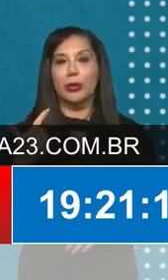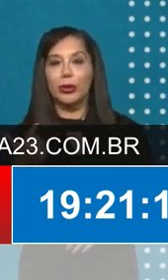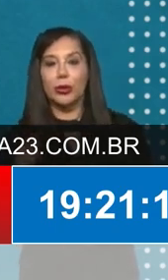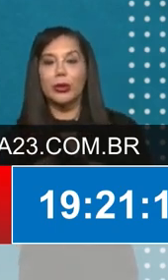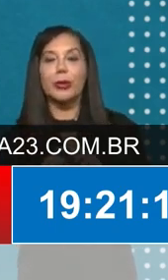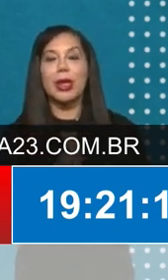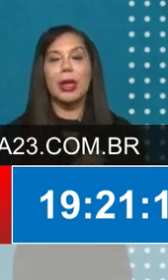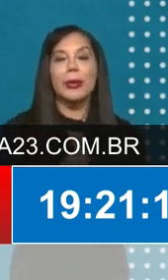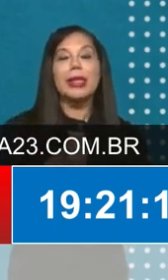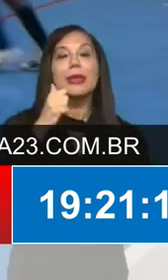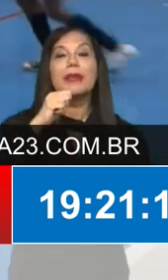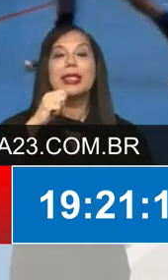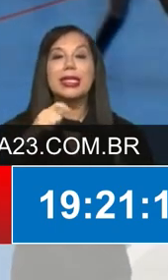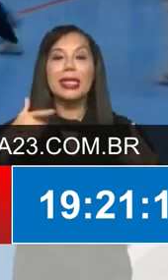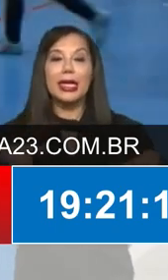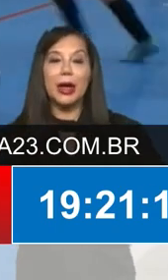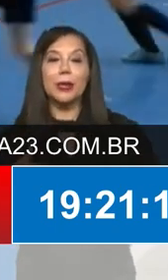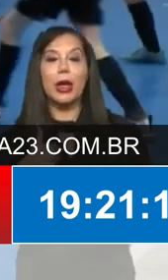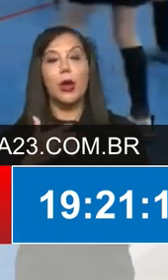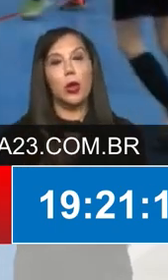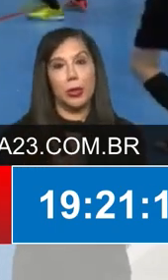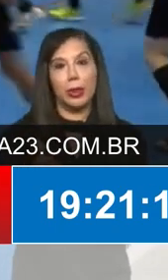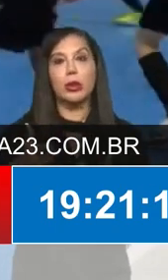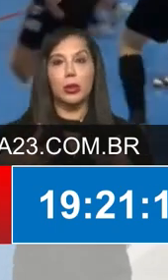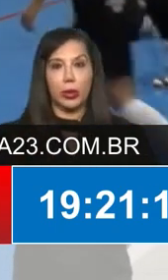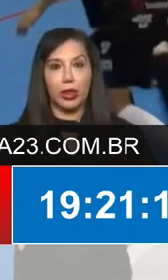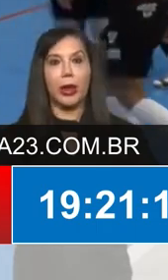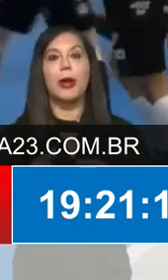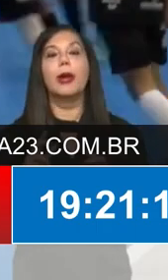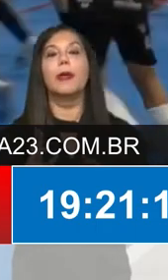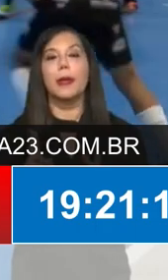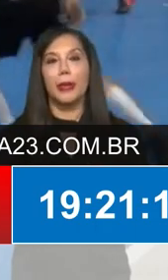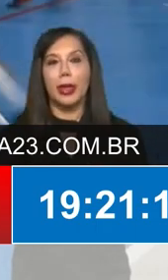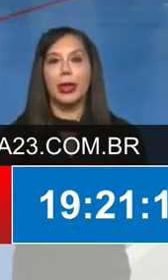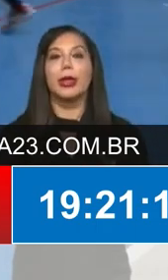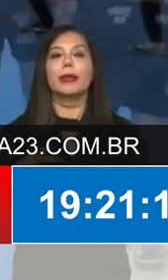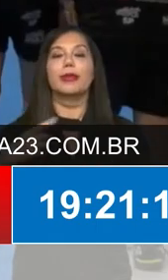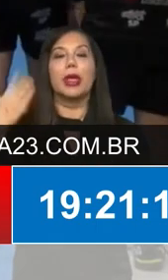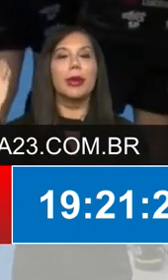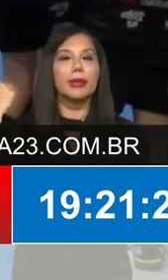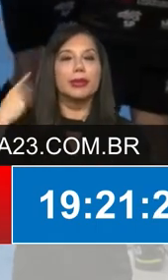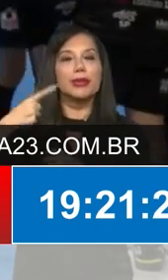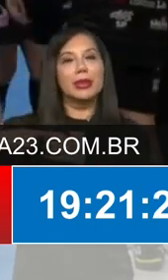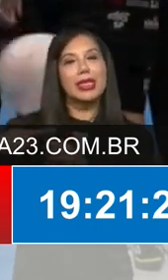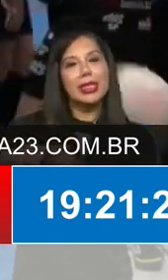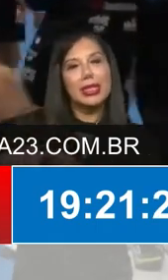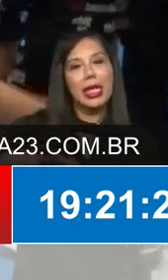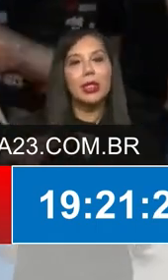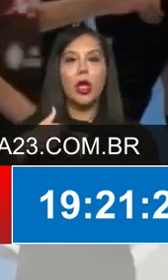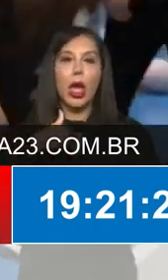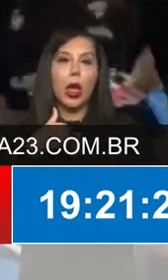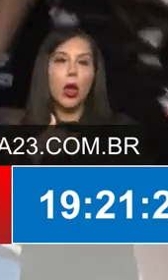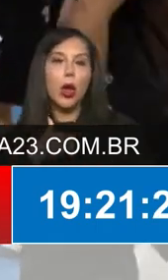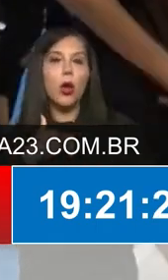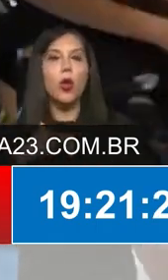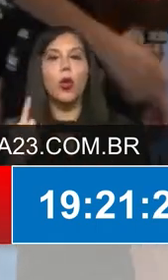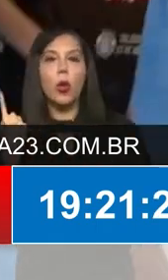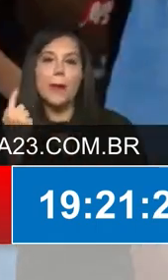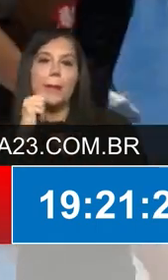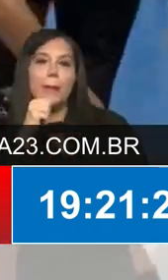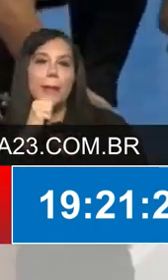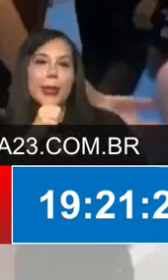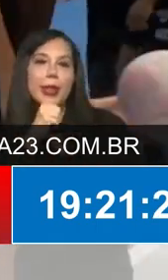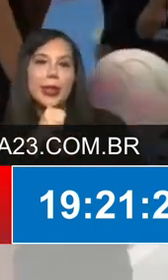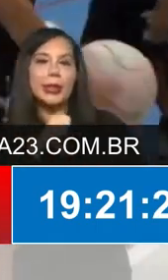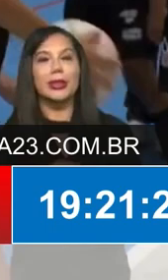base do Meninas em Campo. Eu comecei no campo mesmo, lá da cidade de onde eu era. Tinha eu e mais uma menina entre